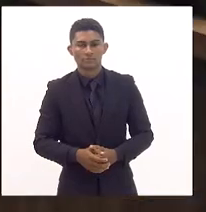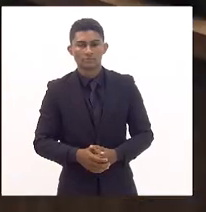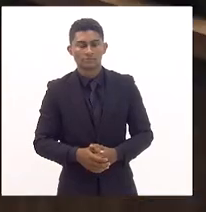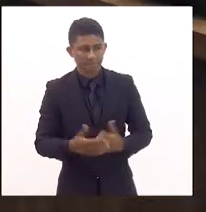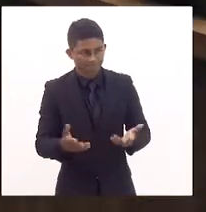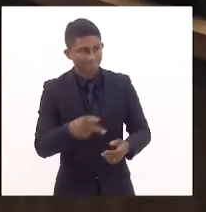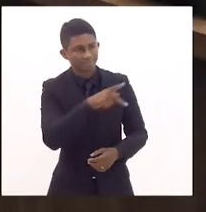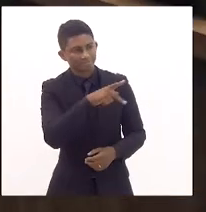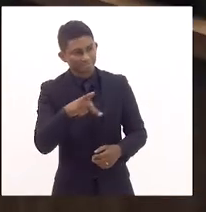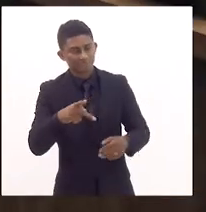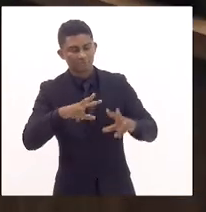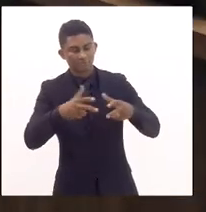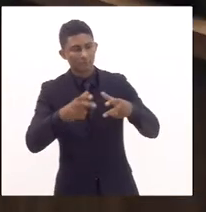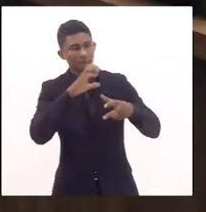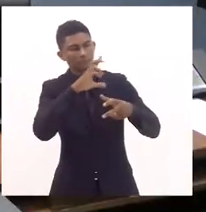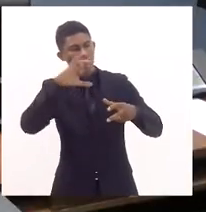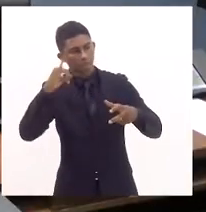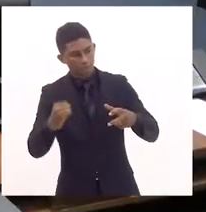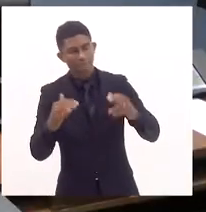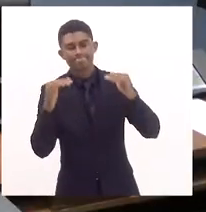Presidente, acompanho o parecer da CCJ.